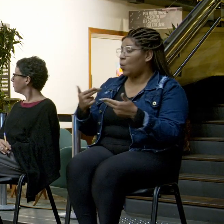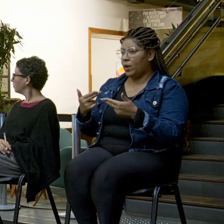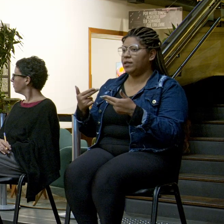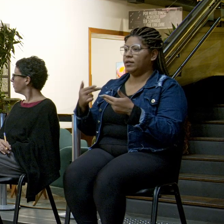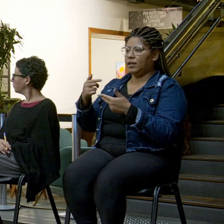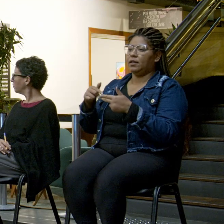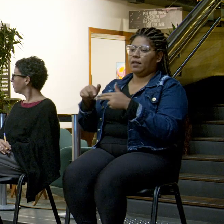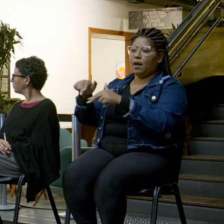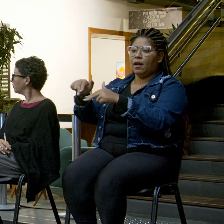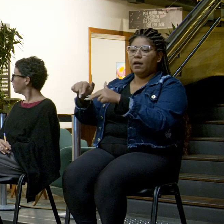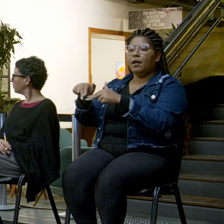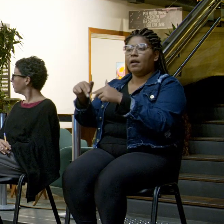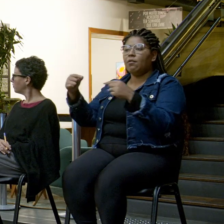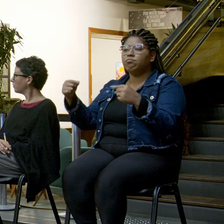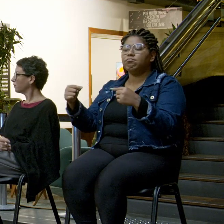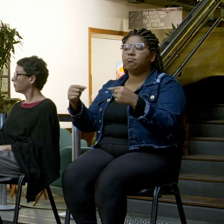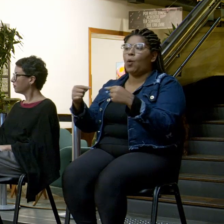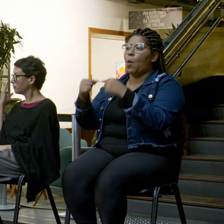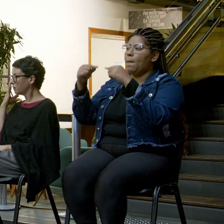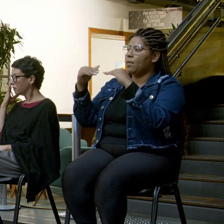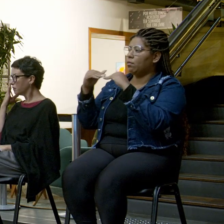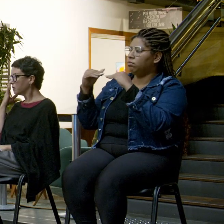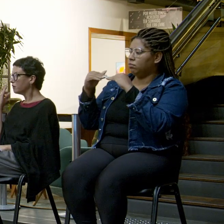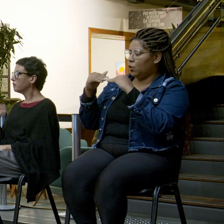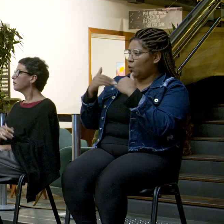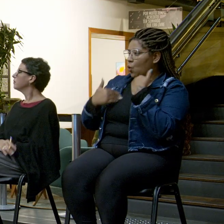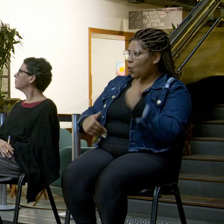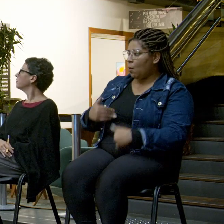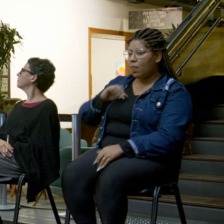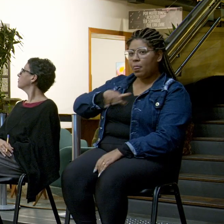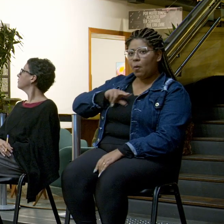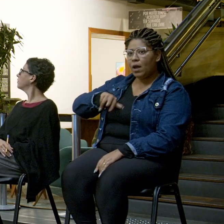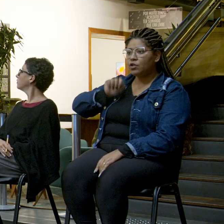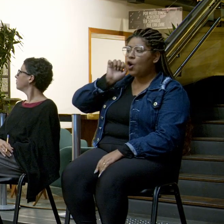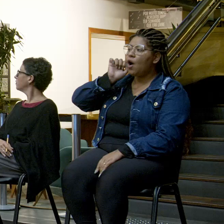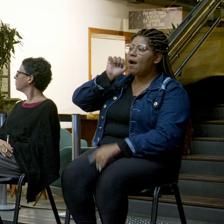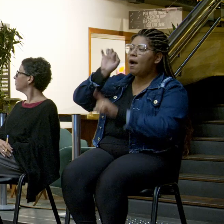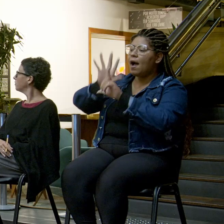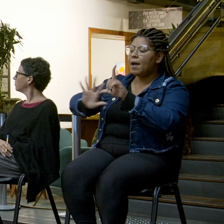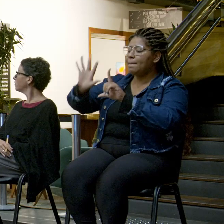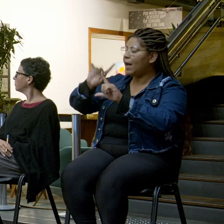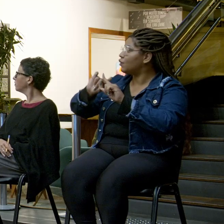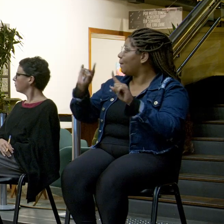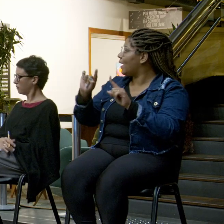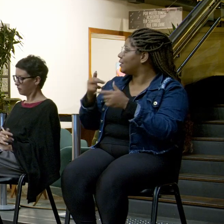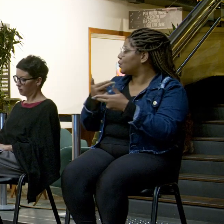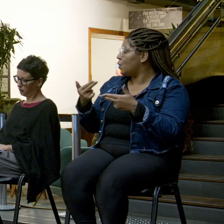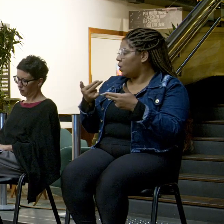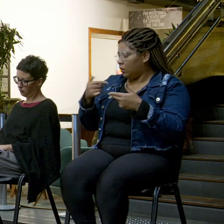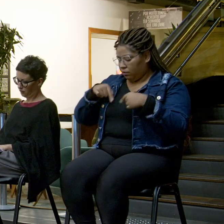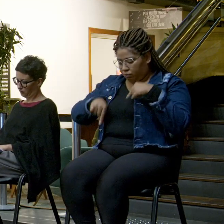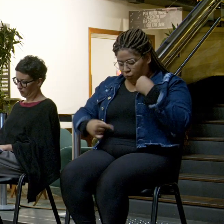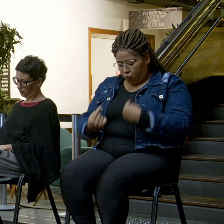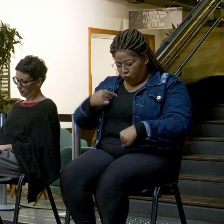nesse período, que é pensar não só a imagem do corpo, mas o corpo dos materiais e o corpo da